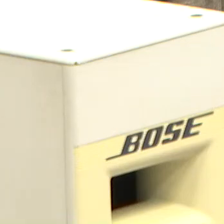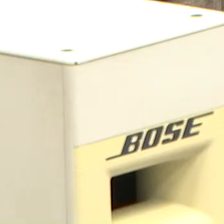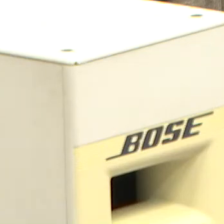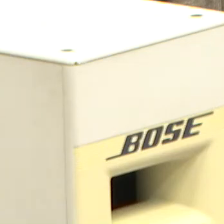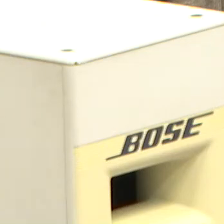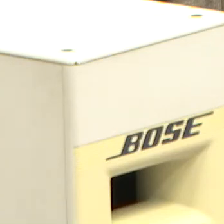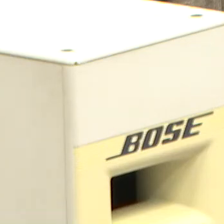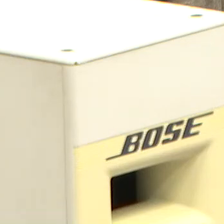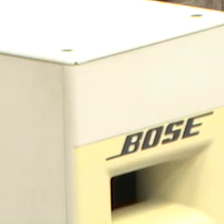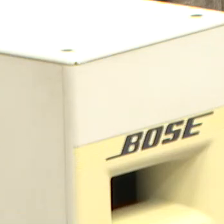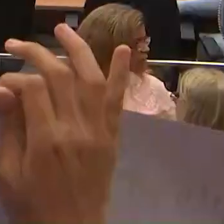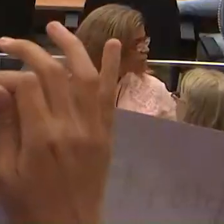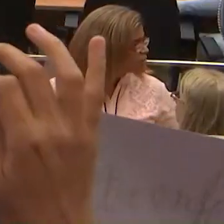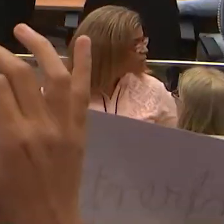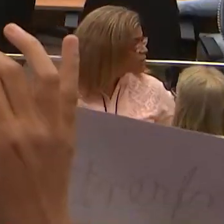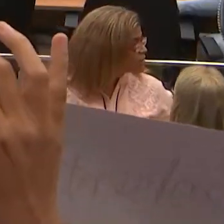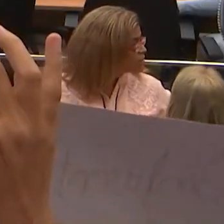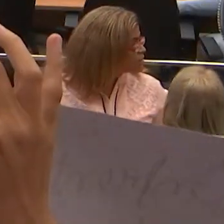fique com a gente.